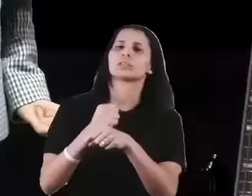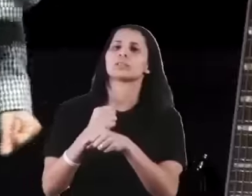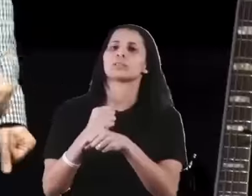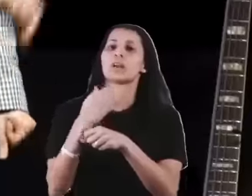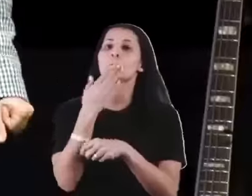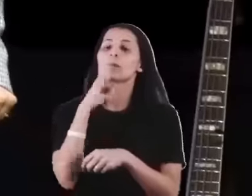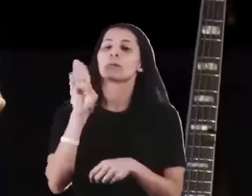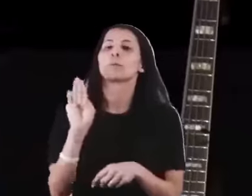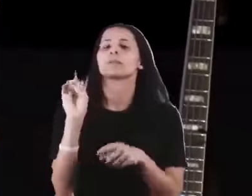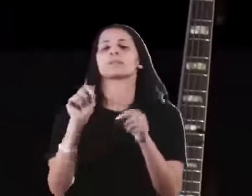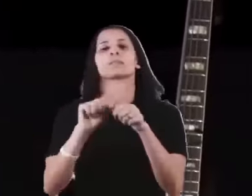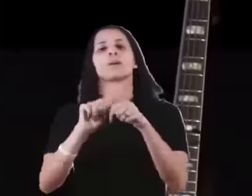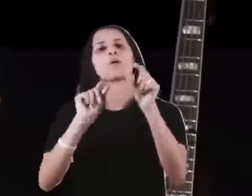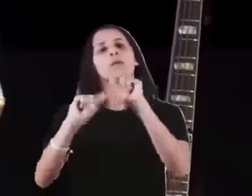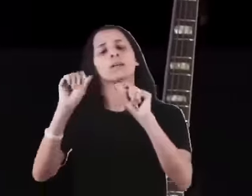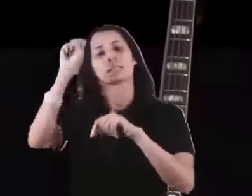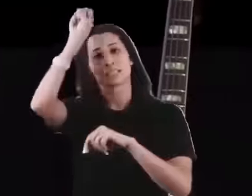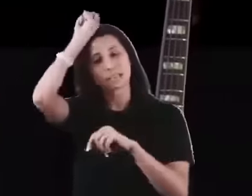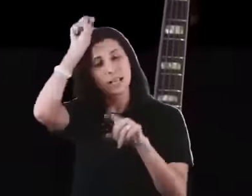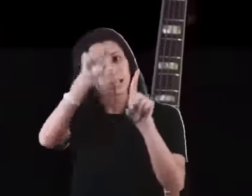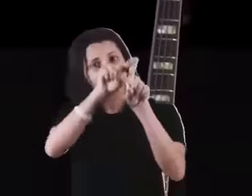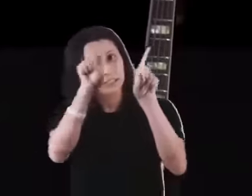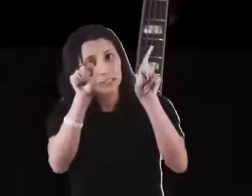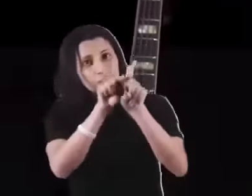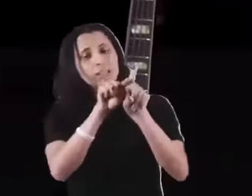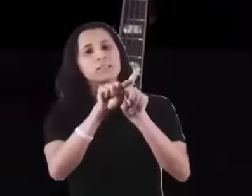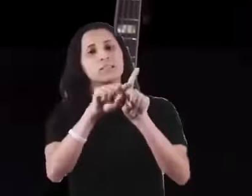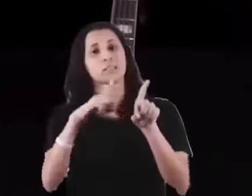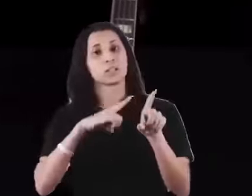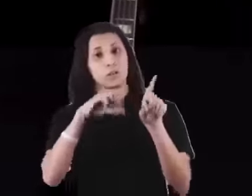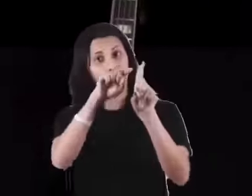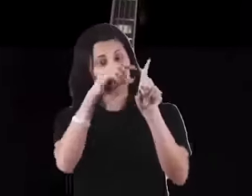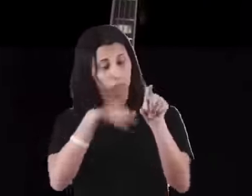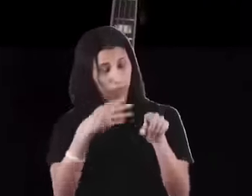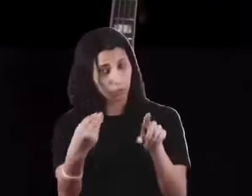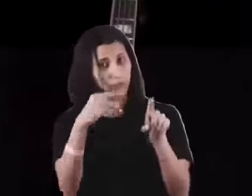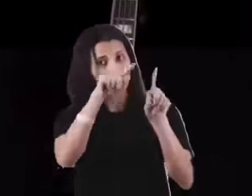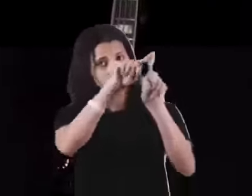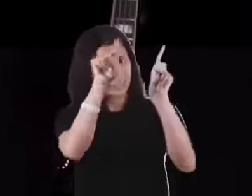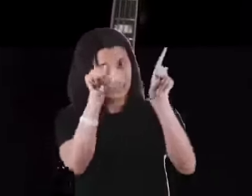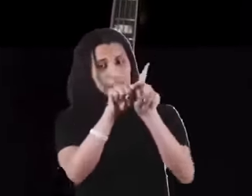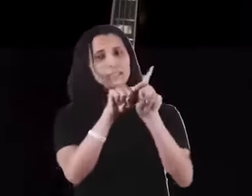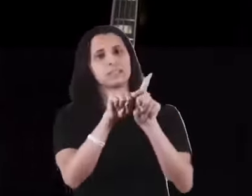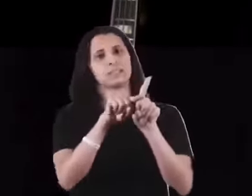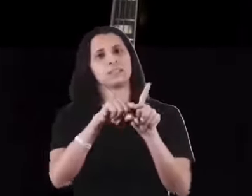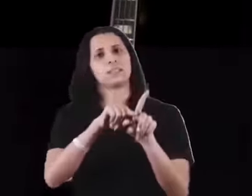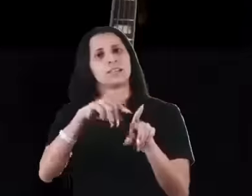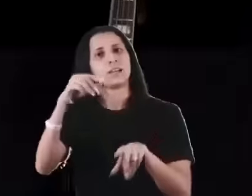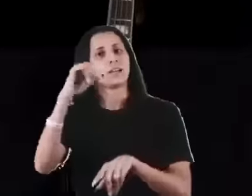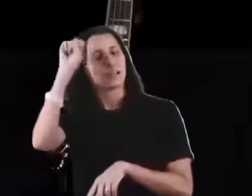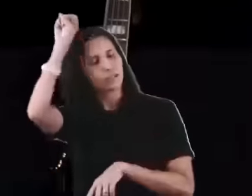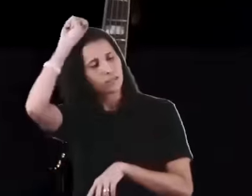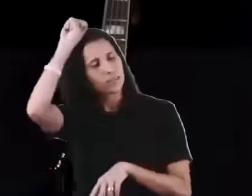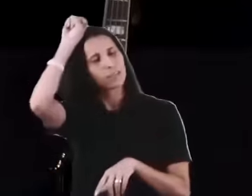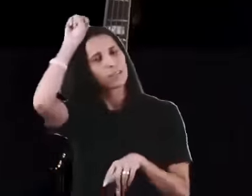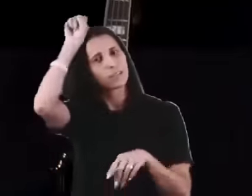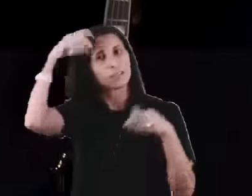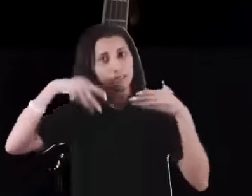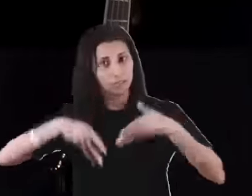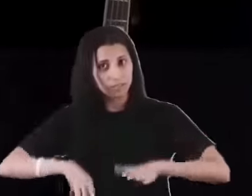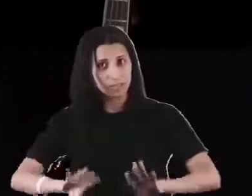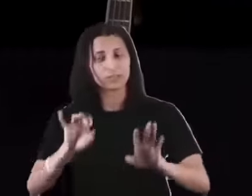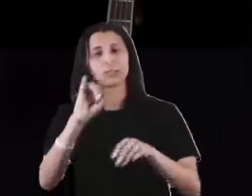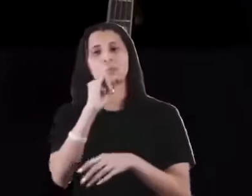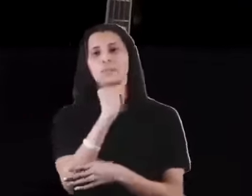e agora quem tá grávida Sarah e agora quem tem um filho Sara agora nasceu Isaque e o texto diz que teve uma confusão entre